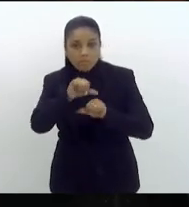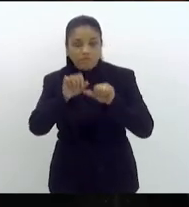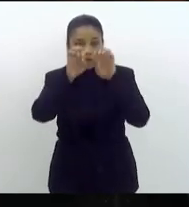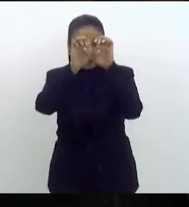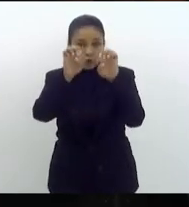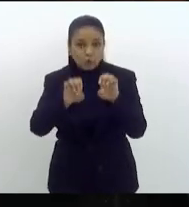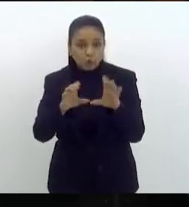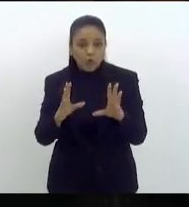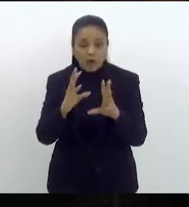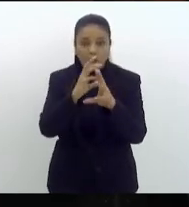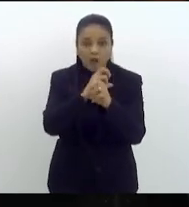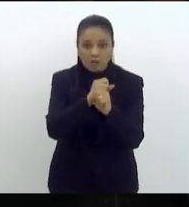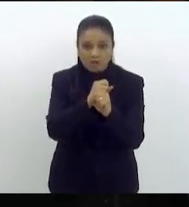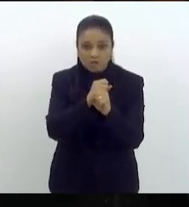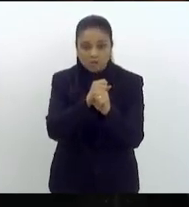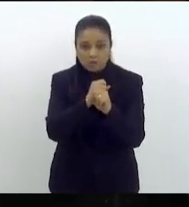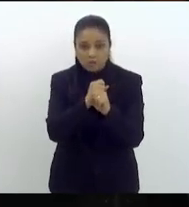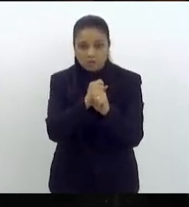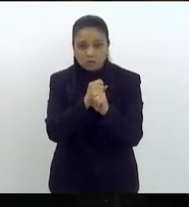visto